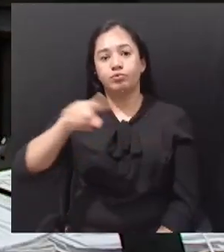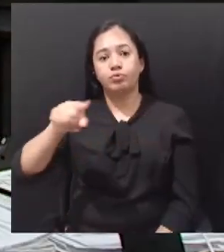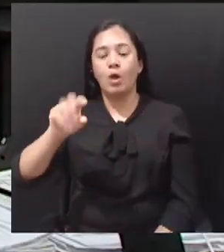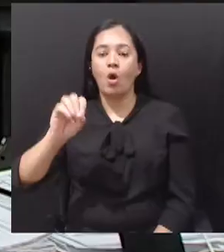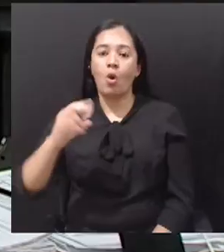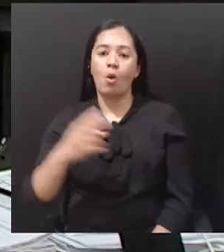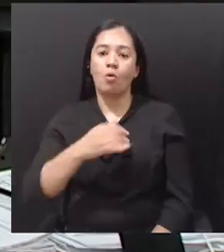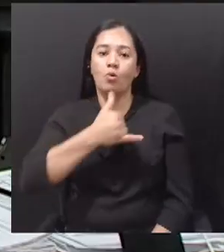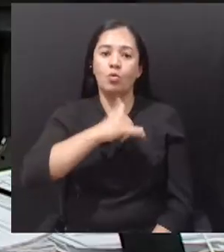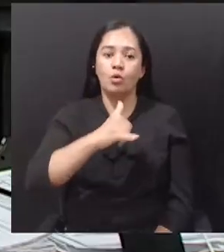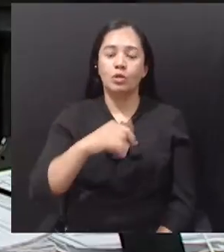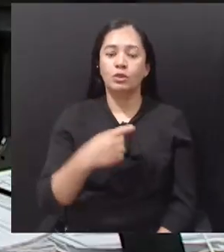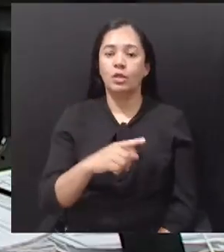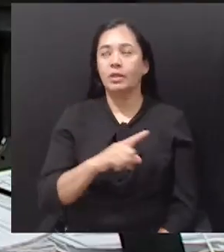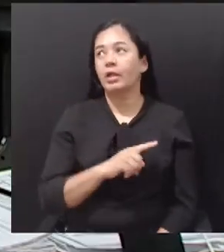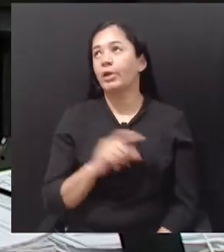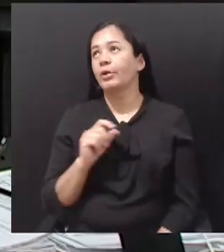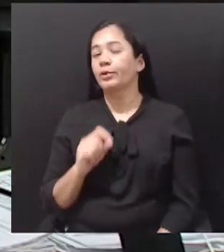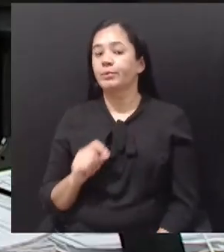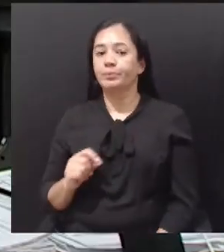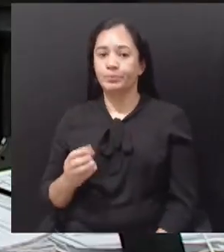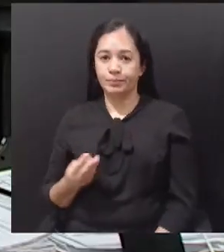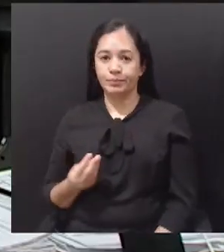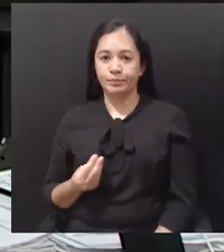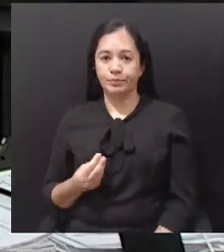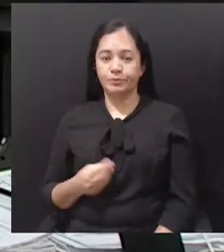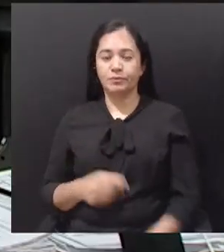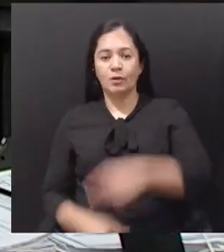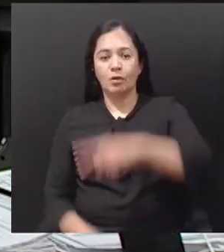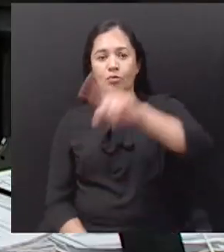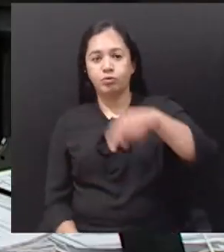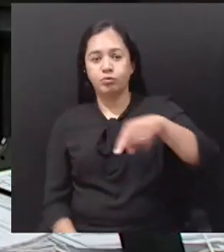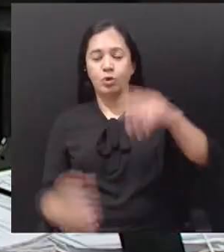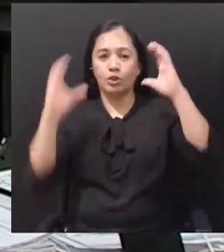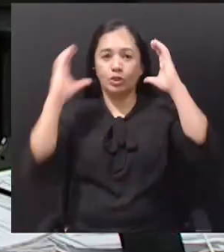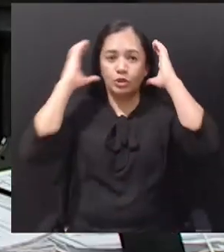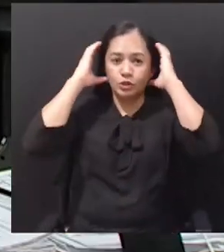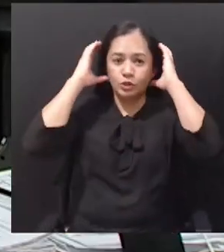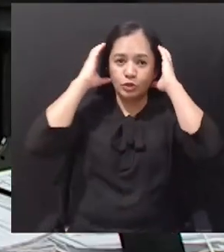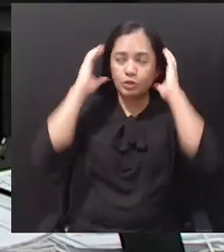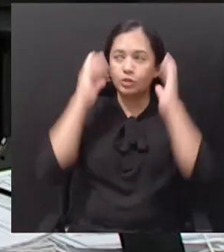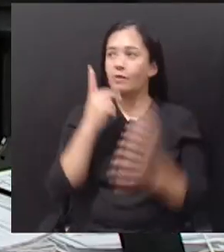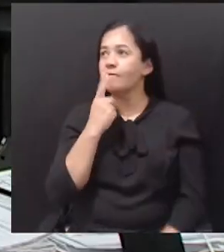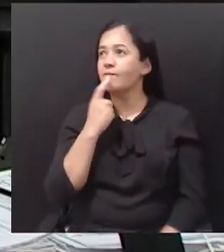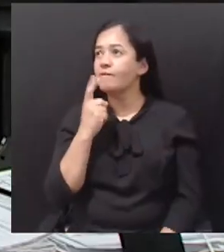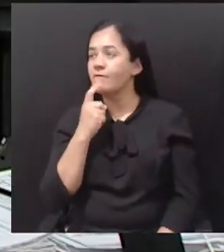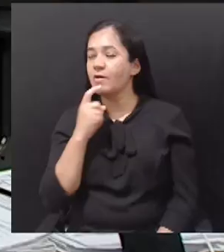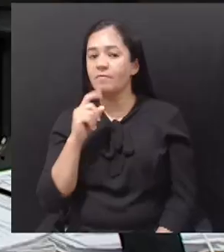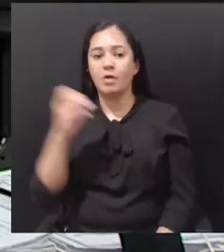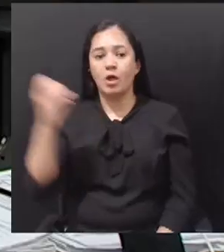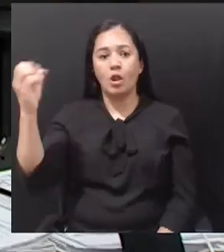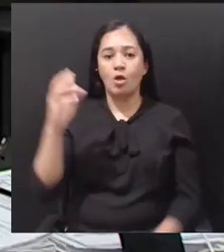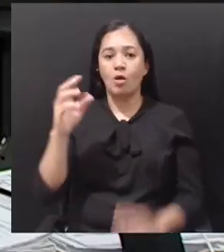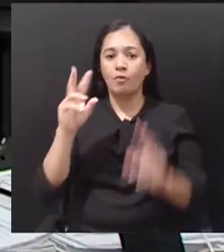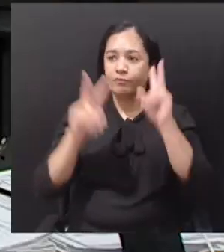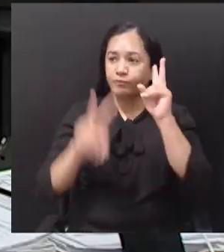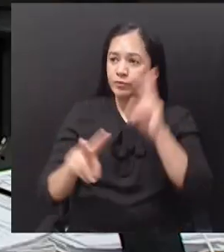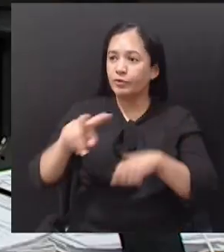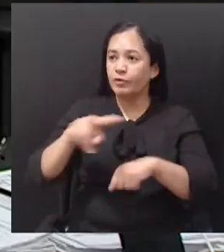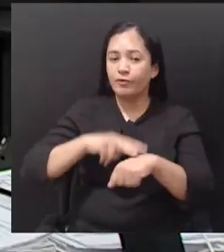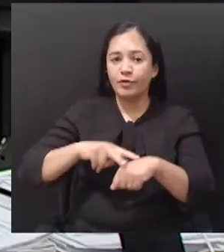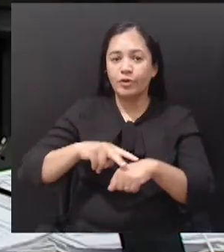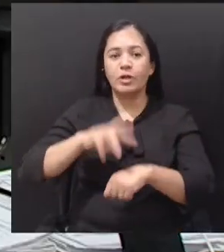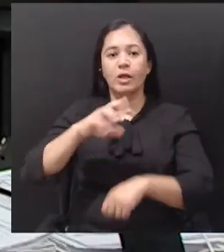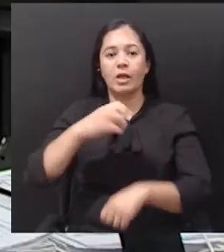tem desde onda de rádio, infravermelho, luz visível, ultravioleta, raio-x,